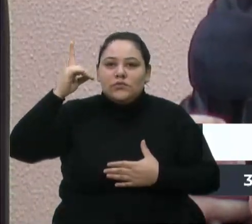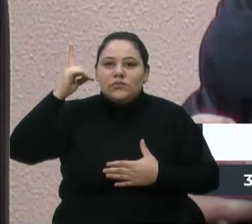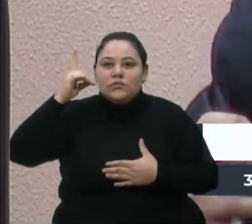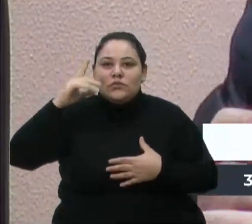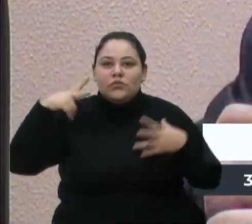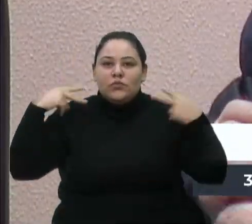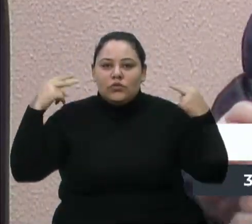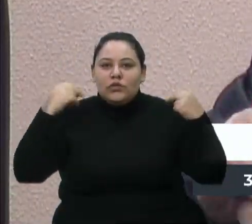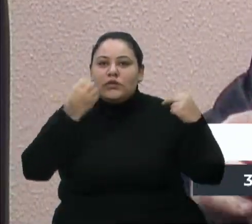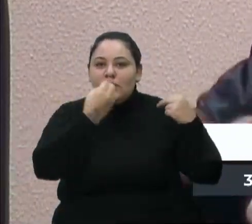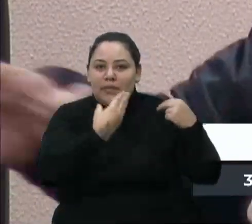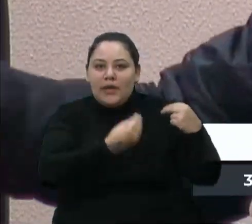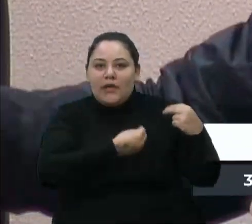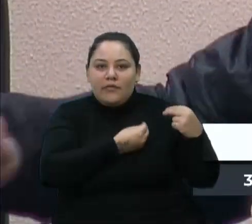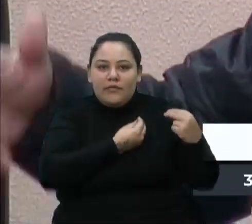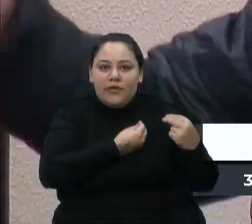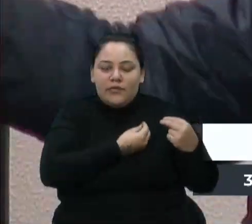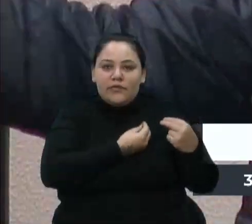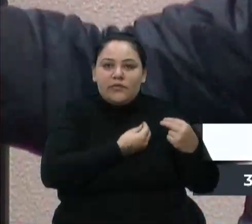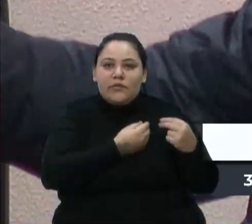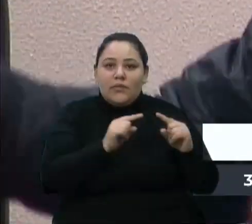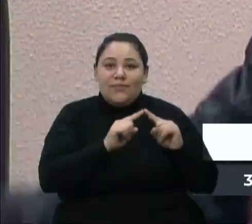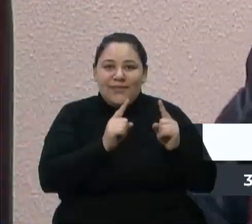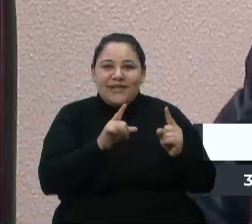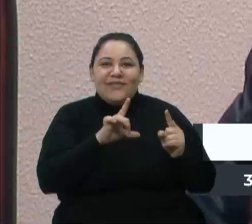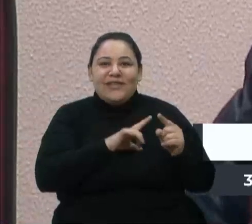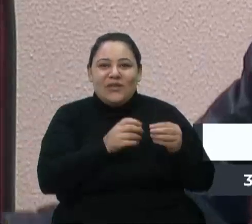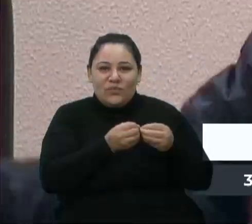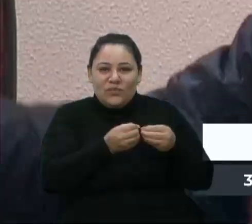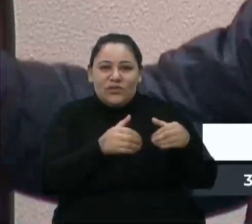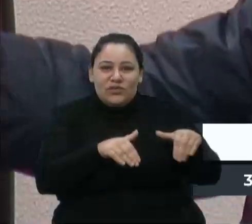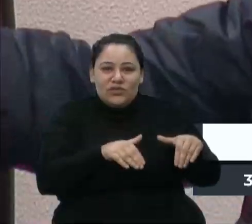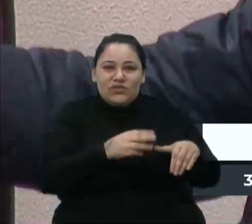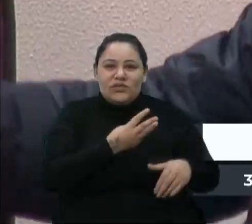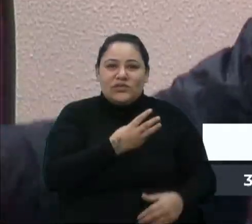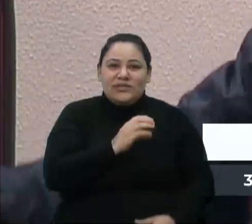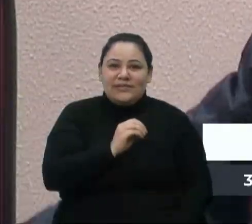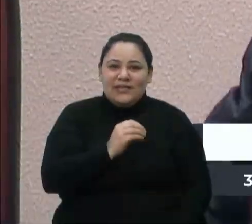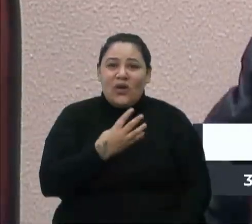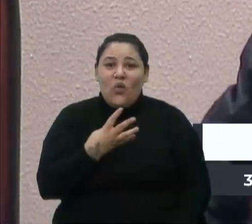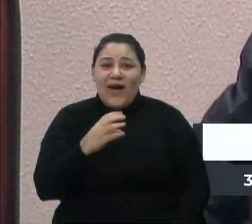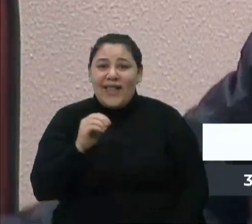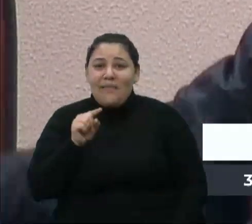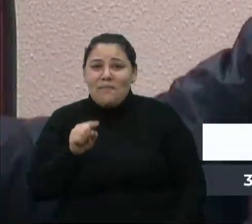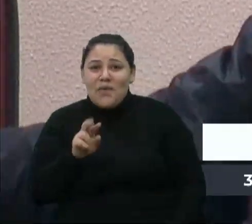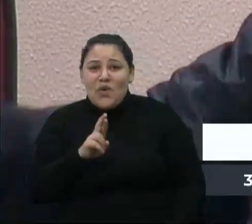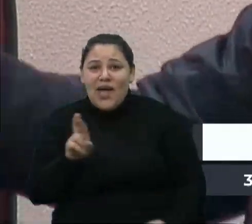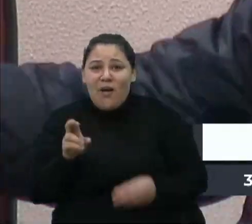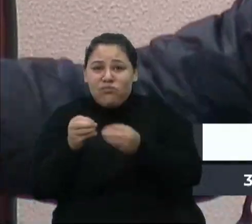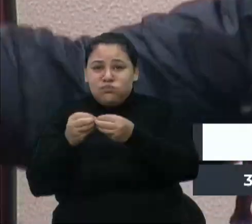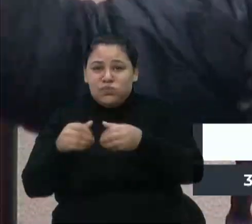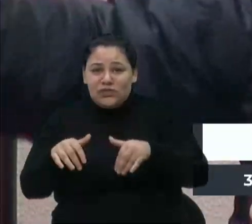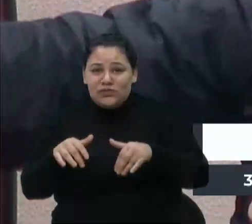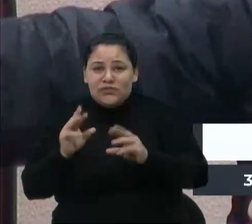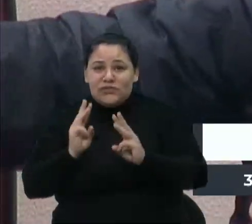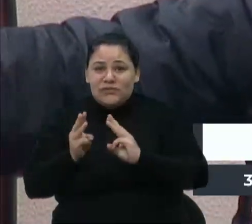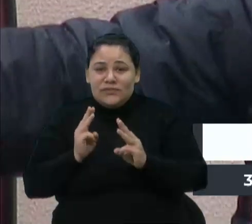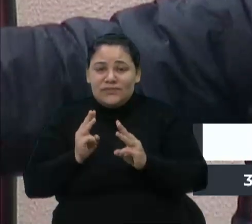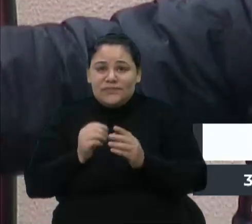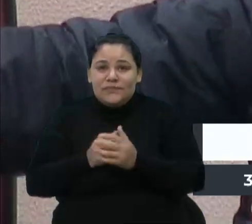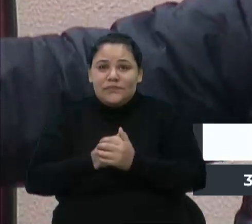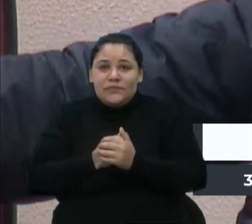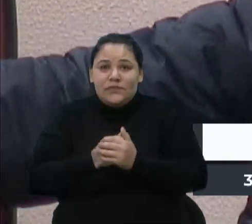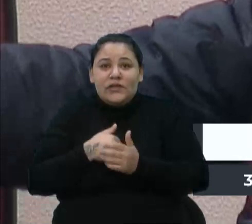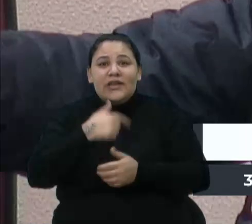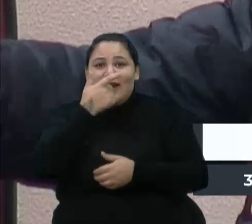preservada, mas vai tomar-lhe um prejuízo, que nem eu disse aquele dia, de uns 30, 40 mil reais aí. E acho que com esse valor teriam